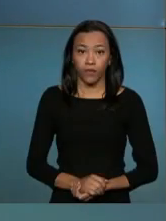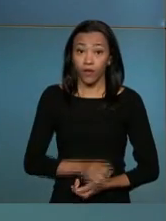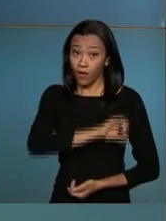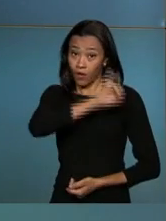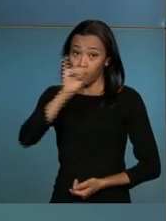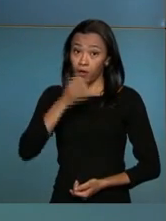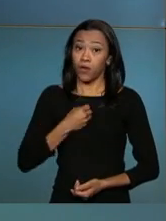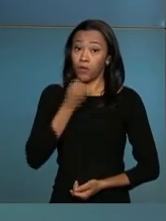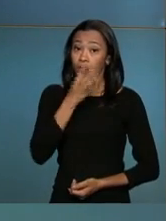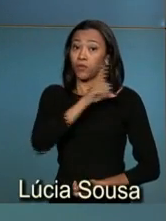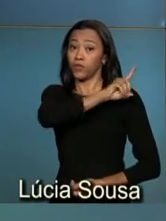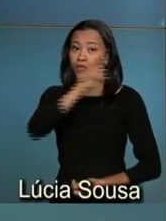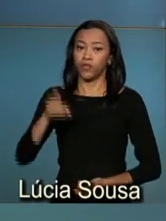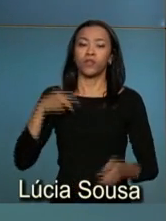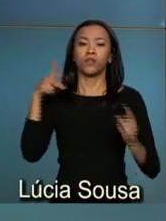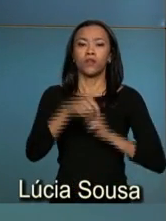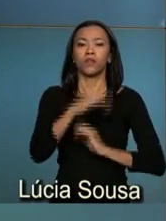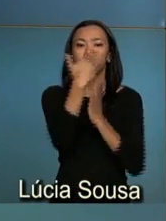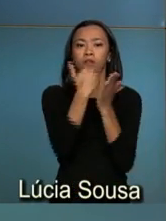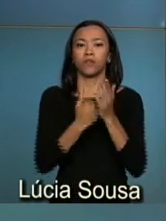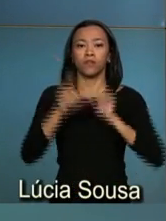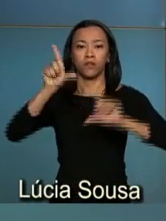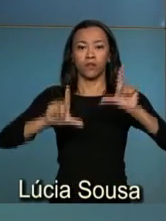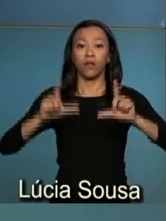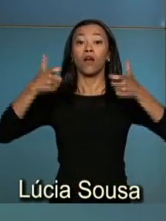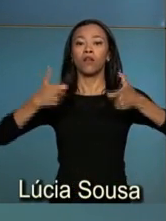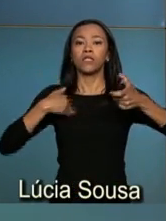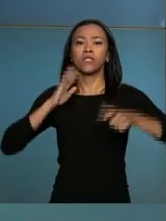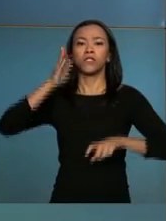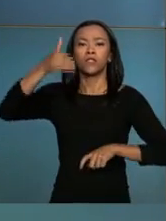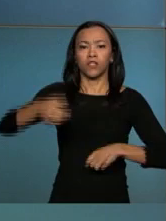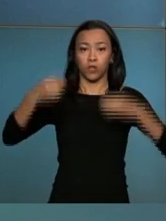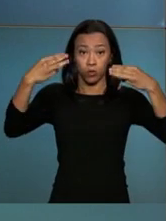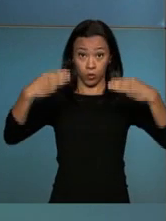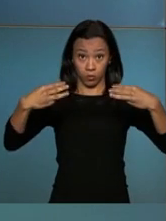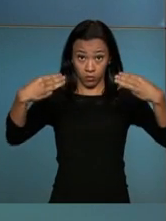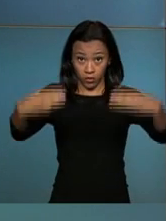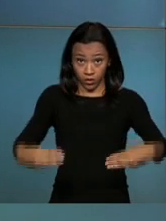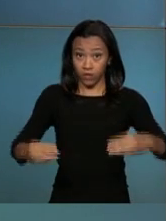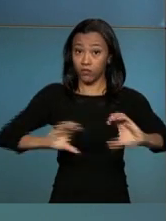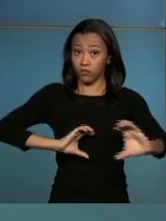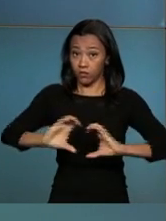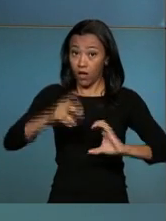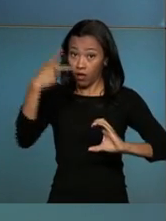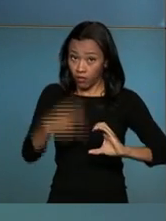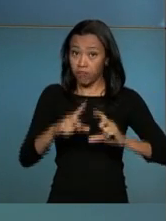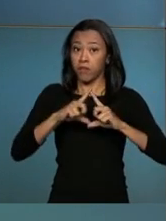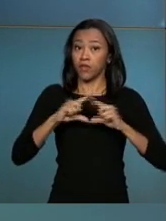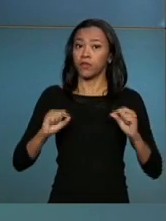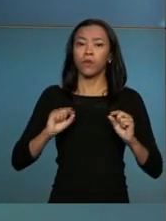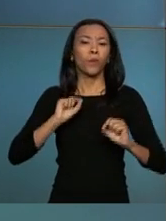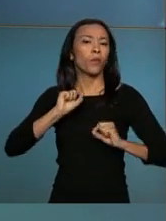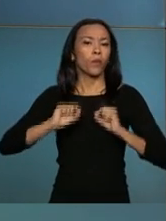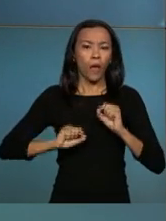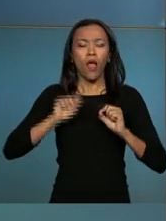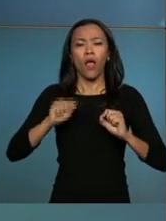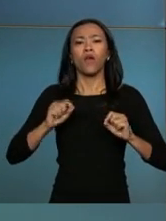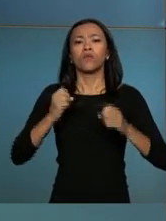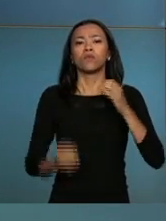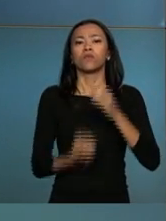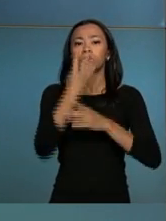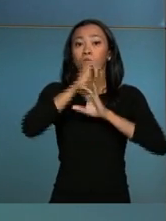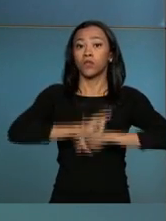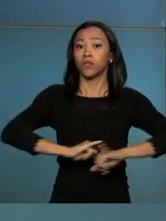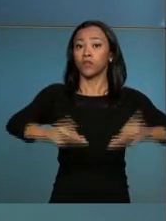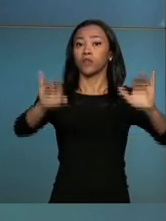Olá bom dia interrompemos nossa programação para ir ao vivo ao Ministério das Comunicações em Brasília será realizado o lanamento